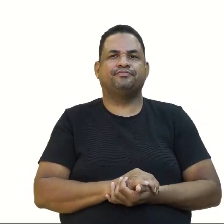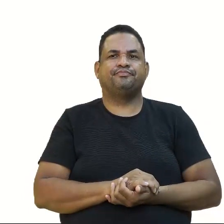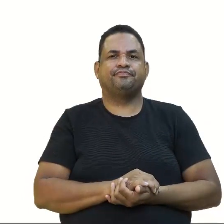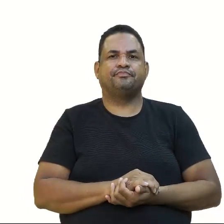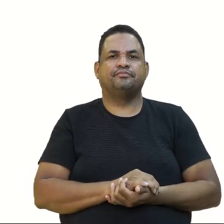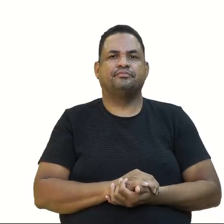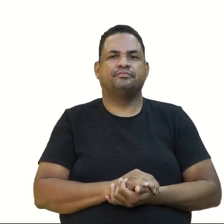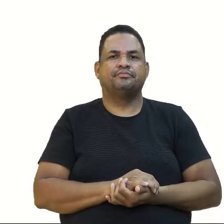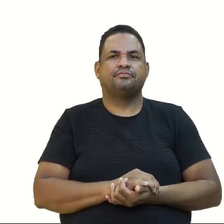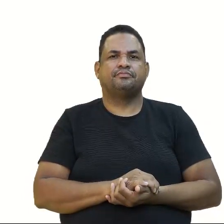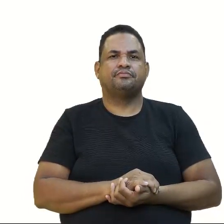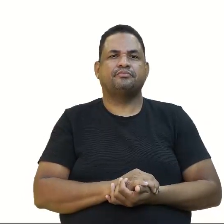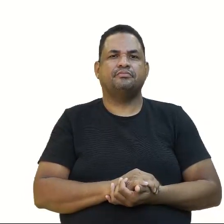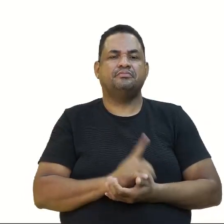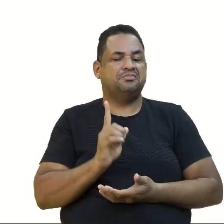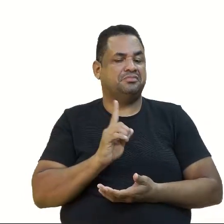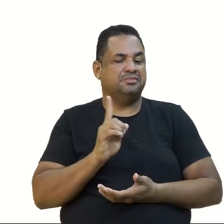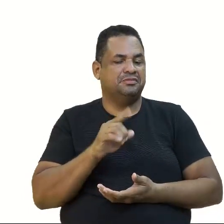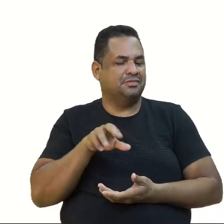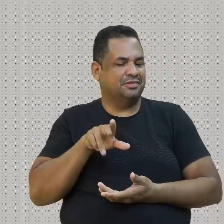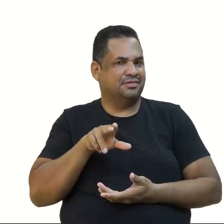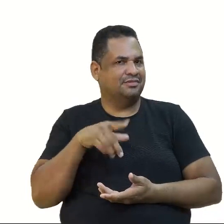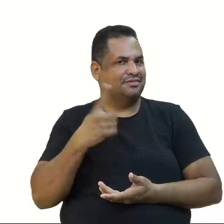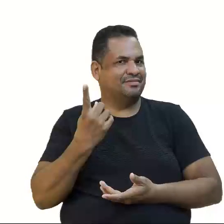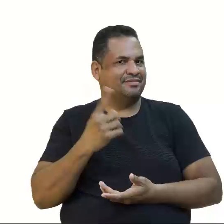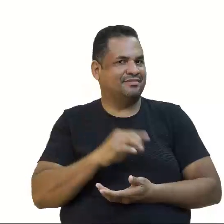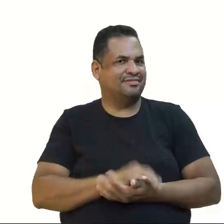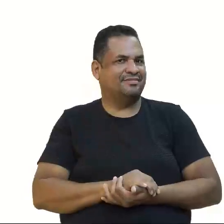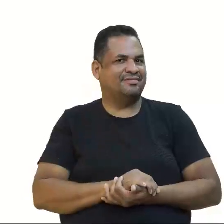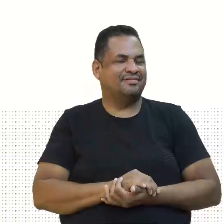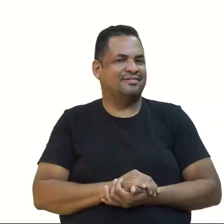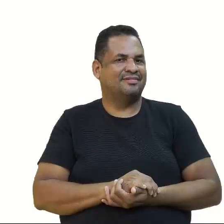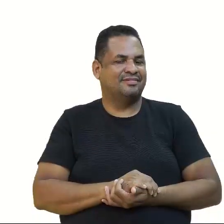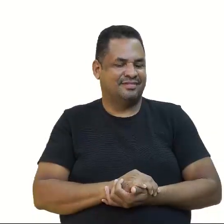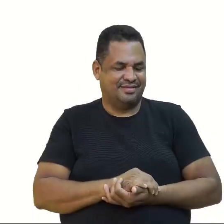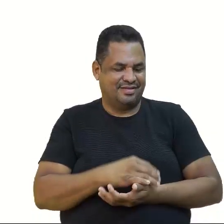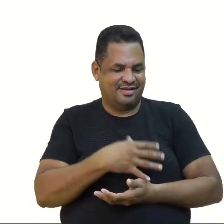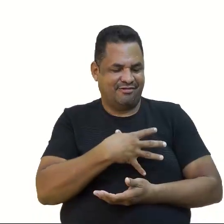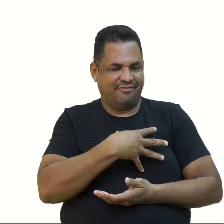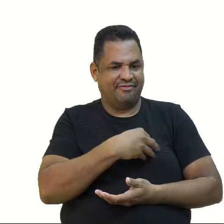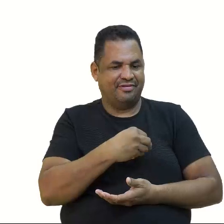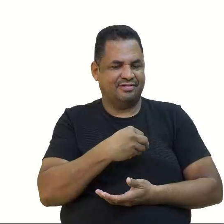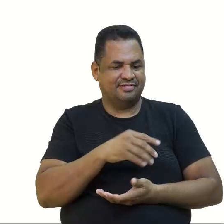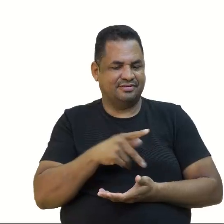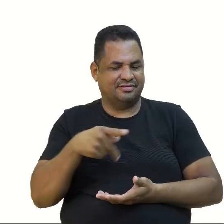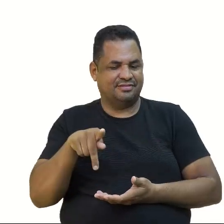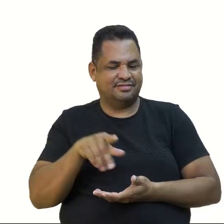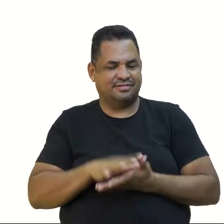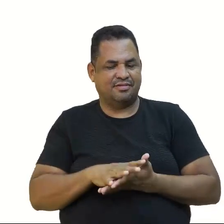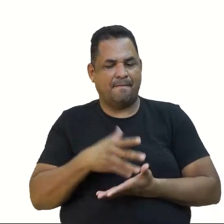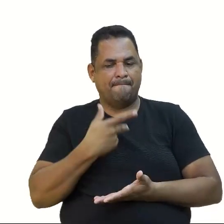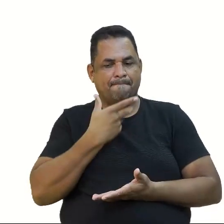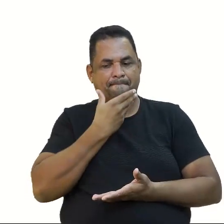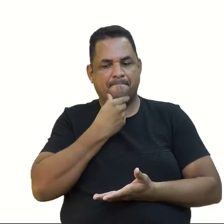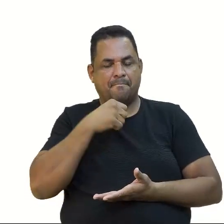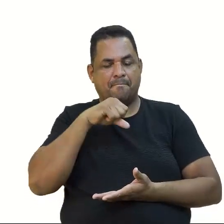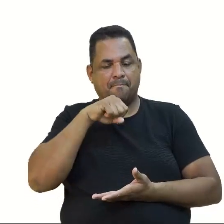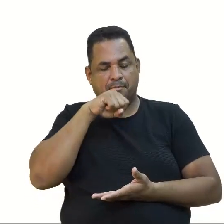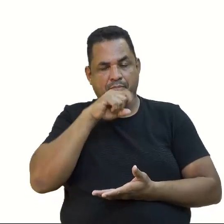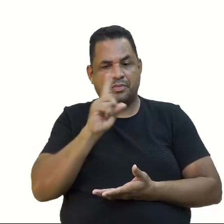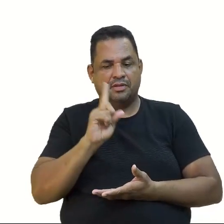irmão, não é irmão, né? Quem é filho de seu pai, mas não é seu irmão?